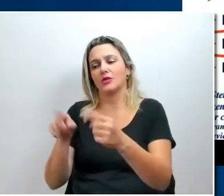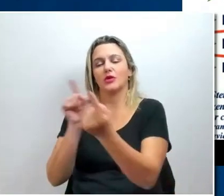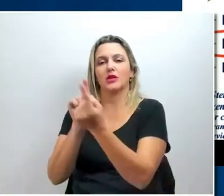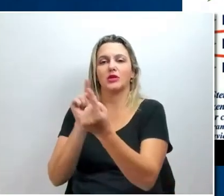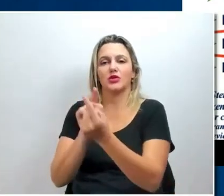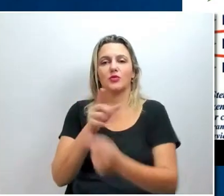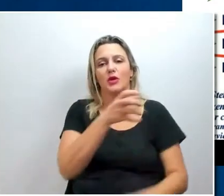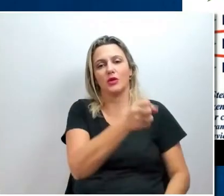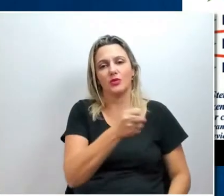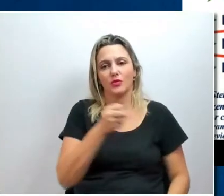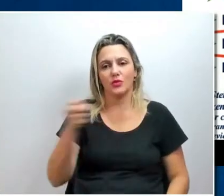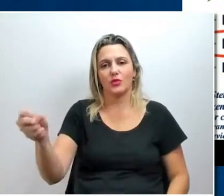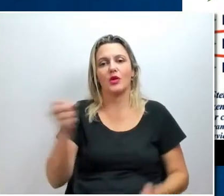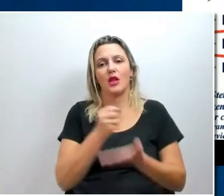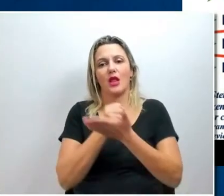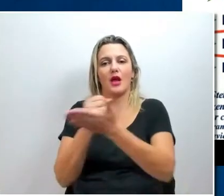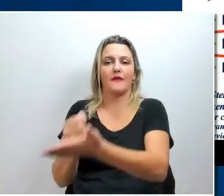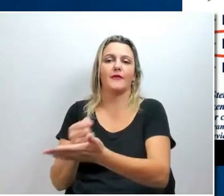terapia.